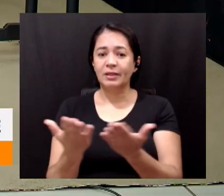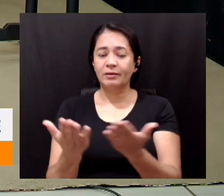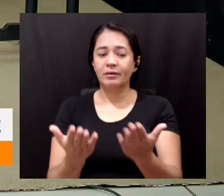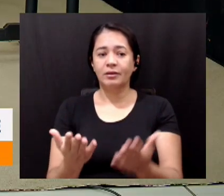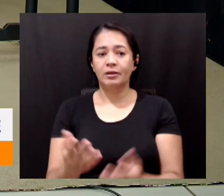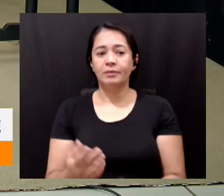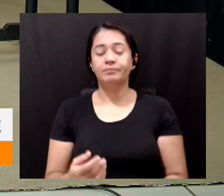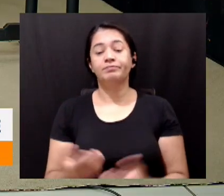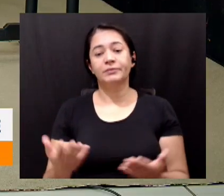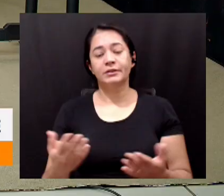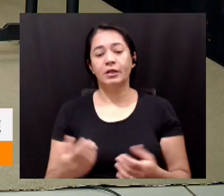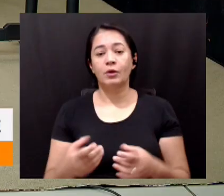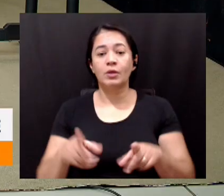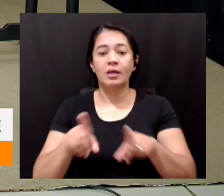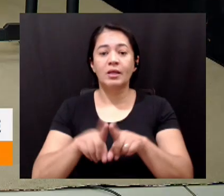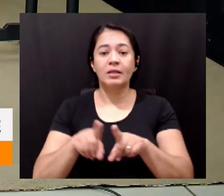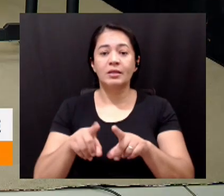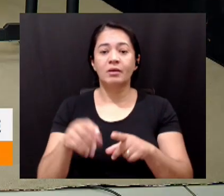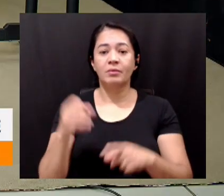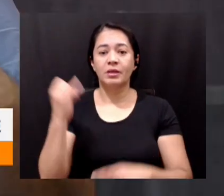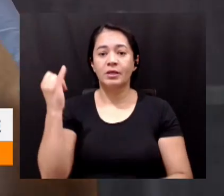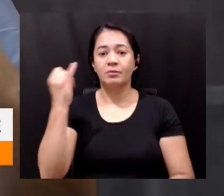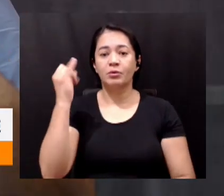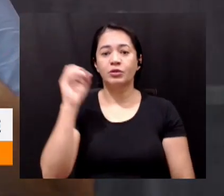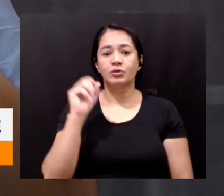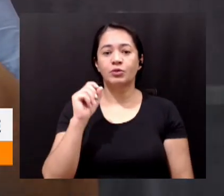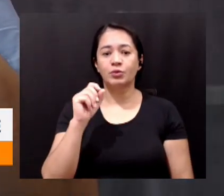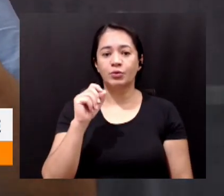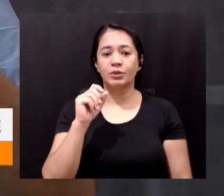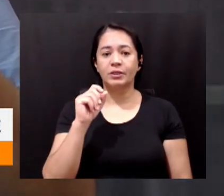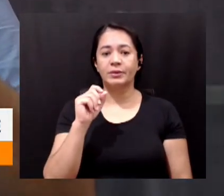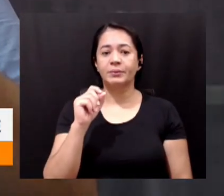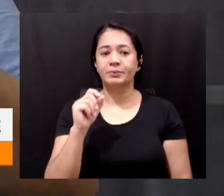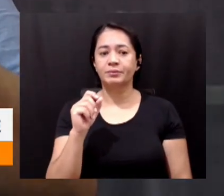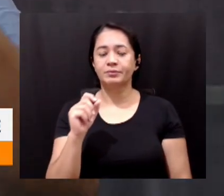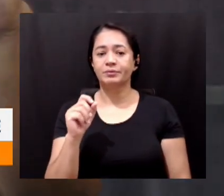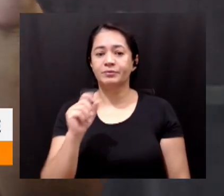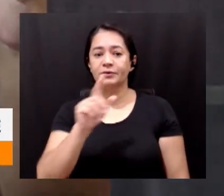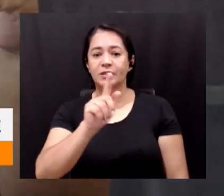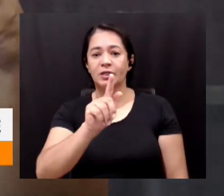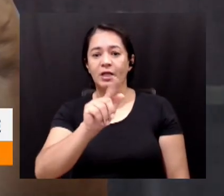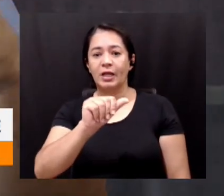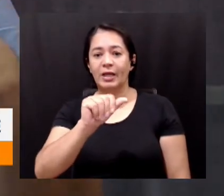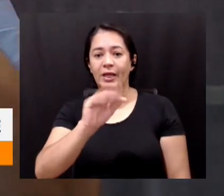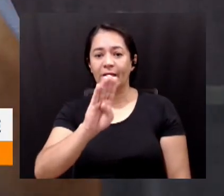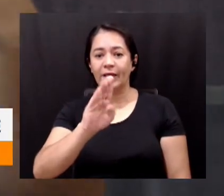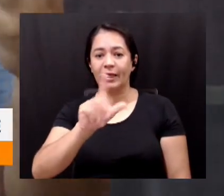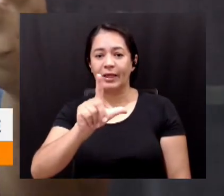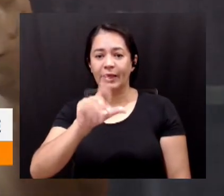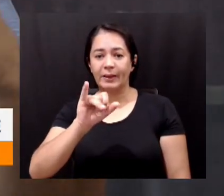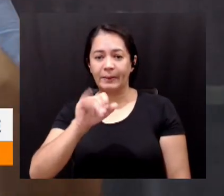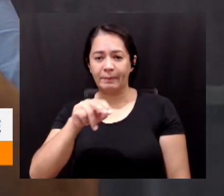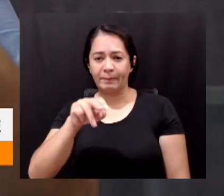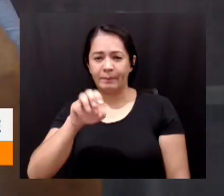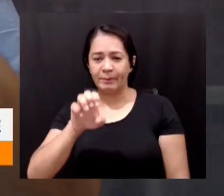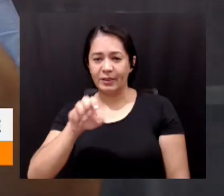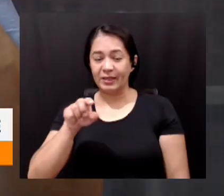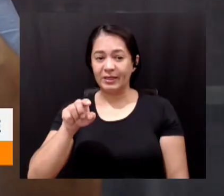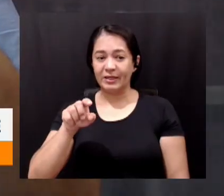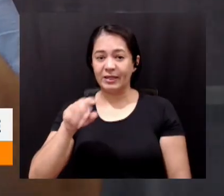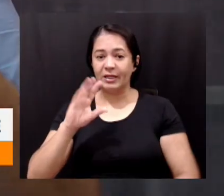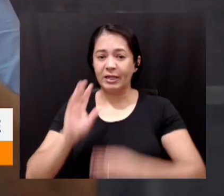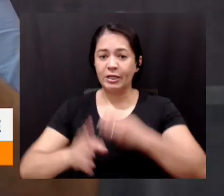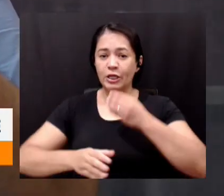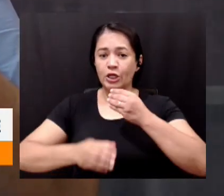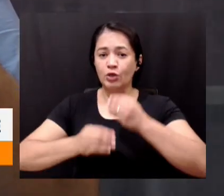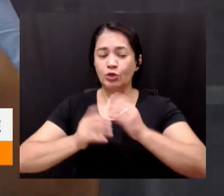que esse gambling, né, o gambling ele vai incluir todos os vícios,